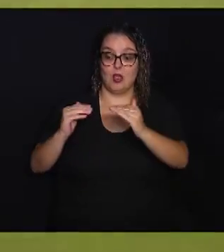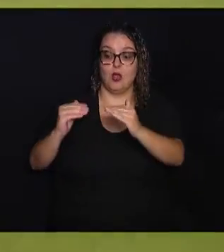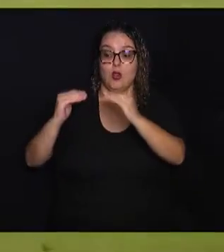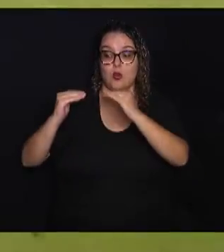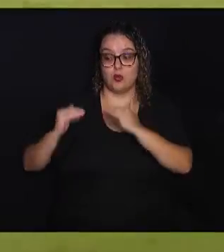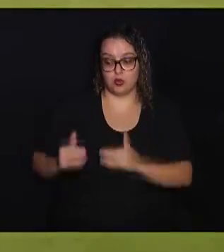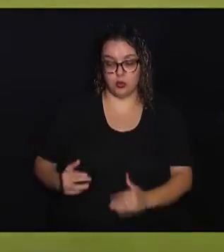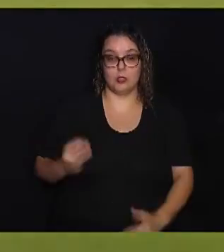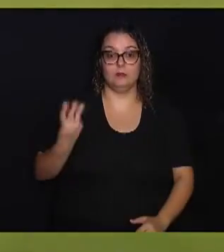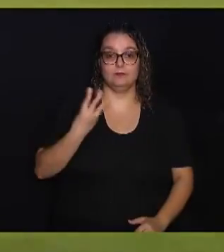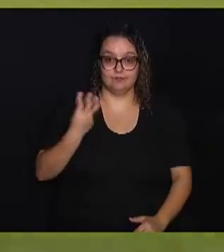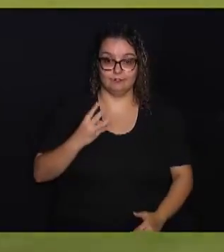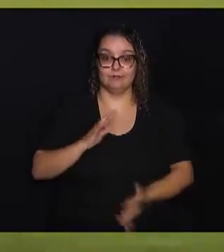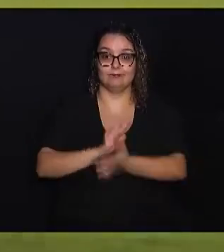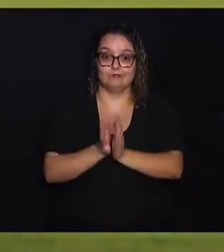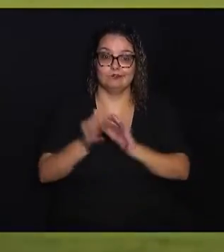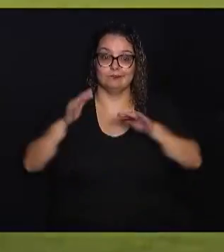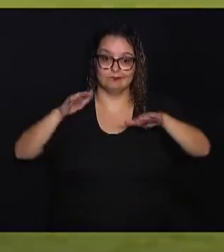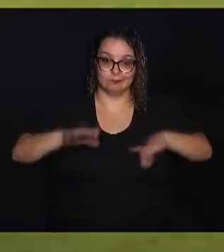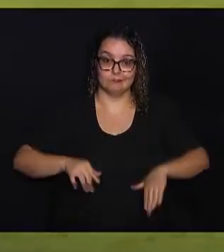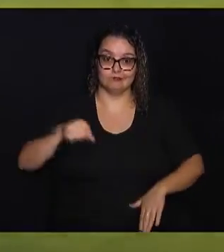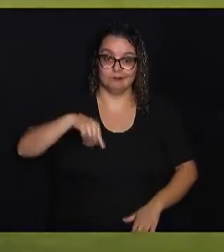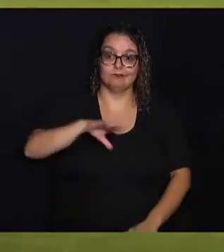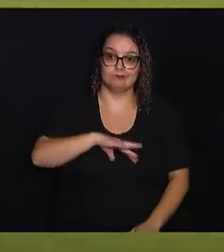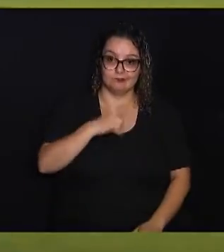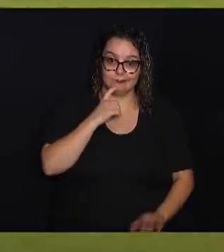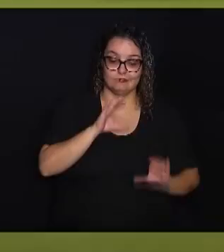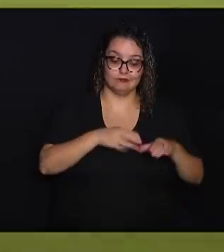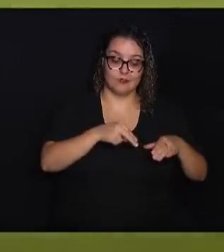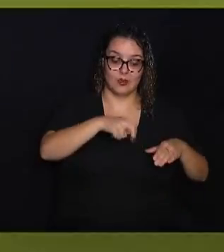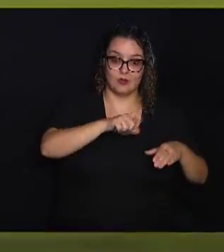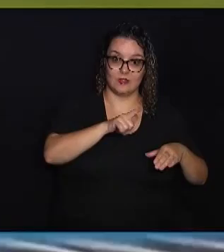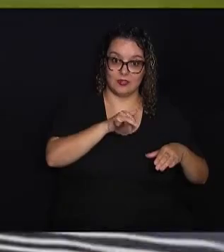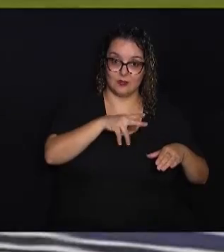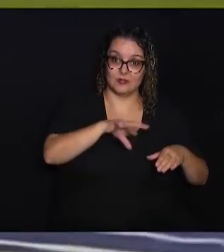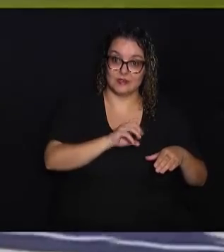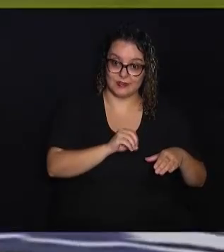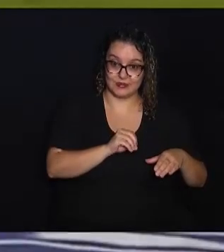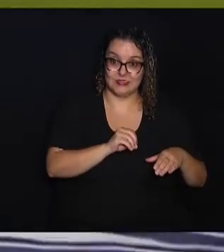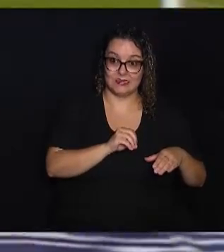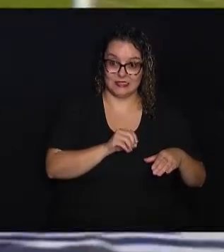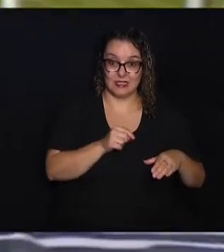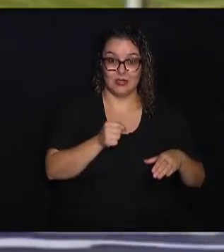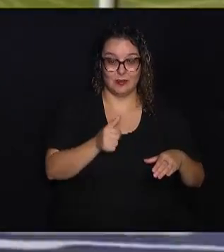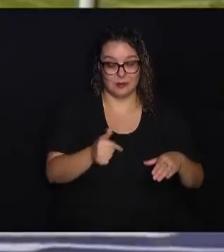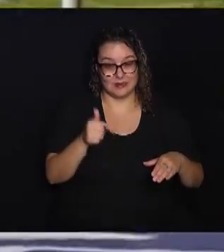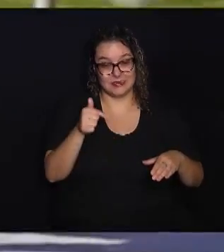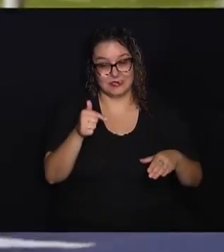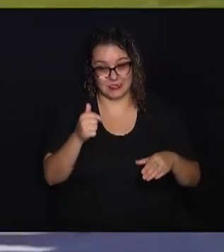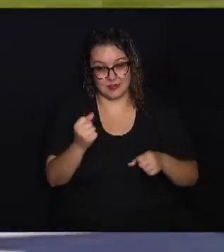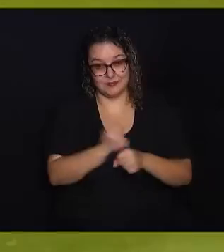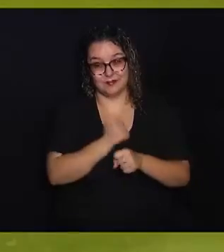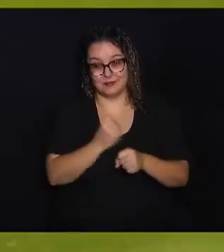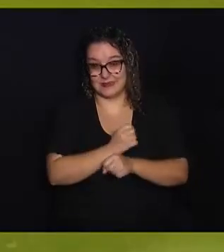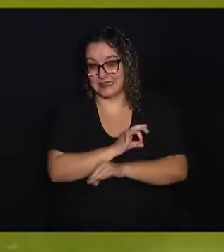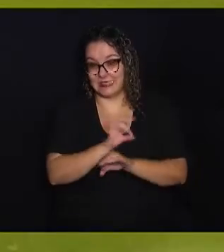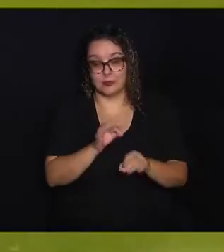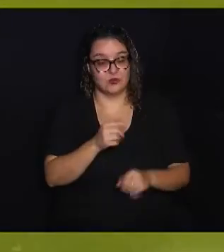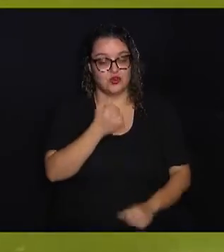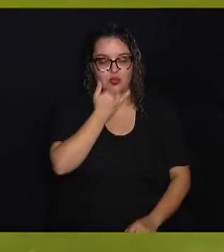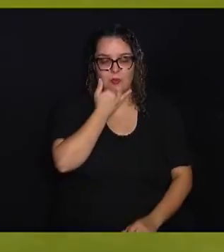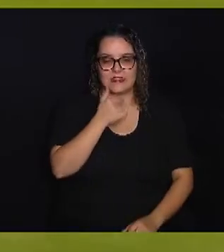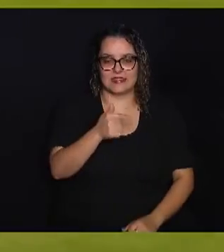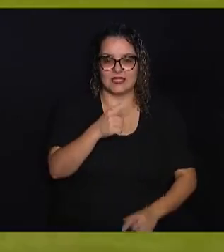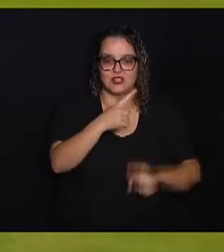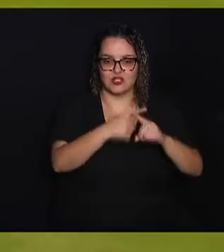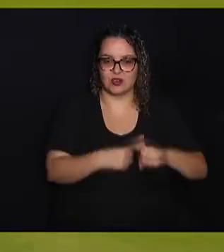terceira derrota seguida em casa e o time do técnico Nelsinho Batista chegou a 7 jogos sem vencer. Agora a Macaca cai